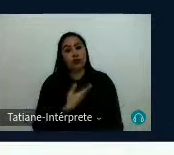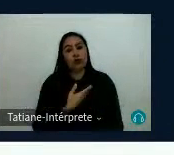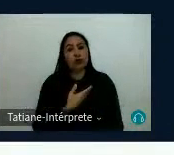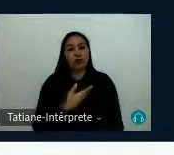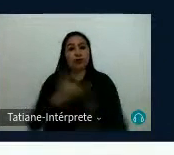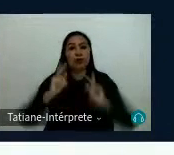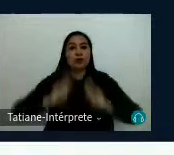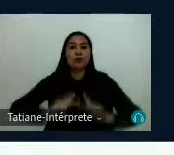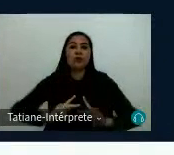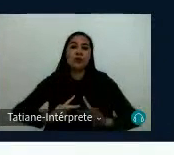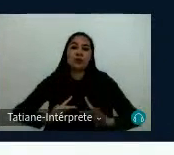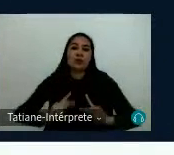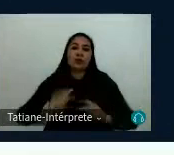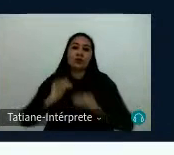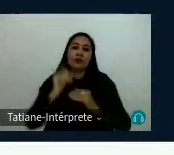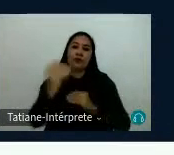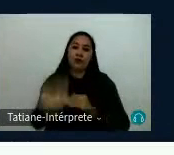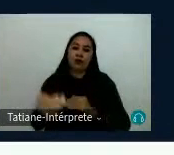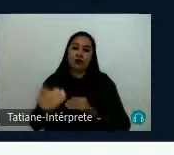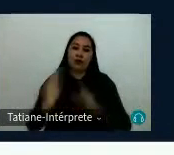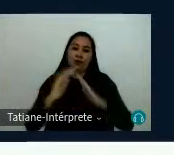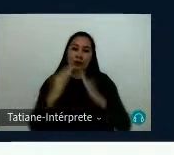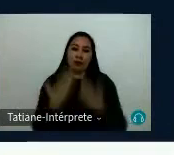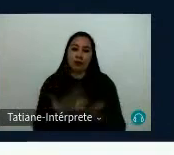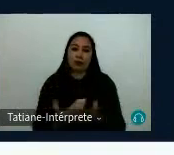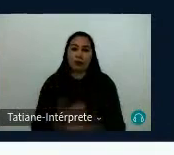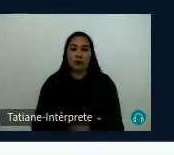externos. Pode passar.